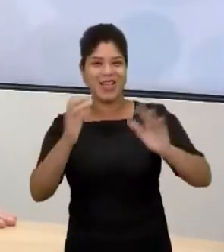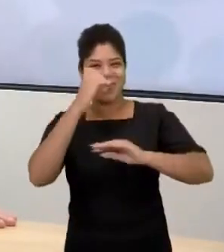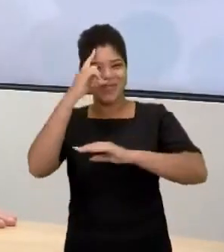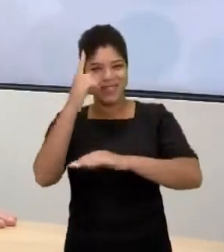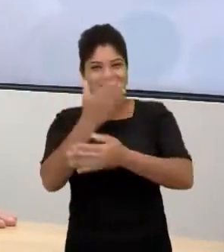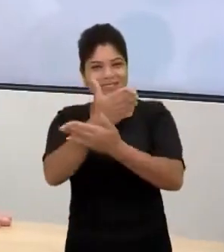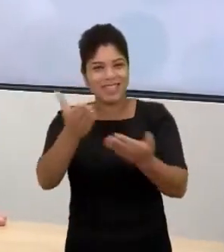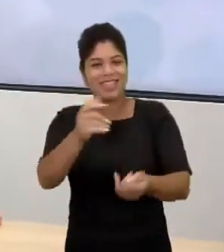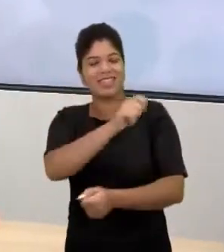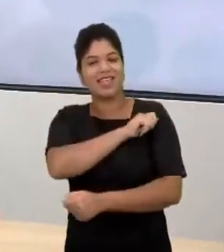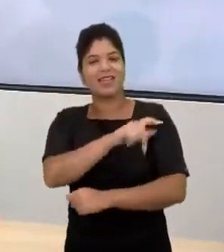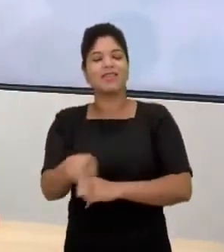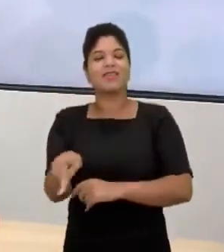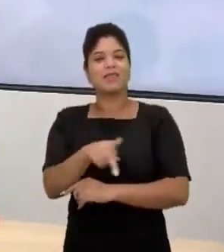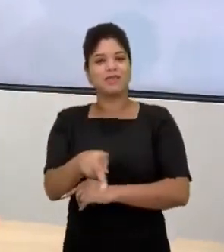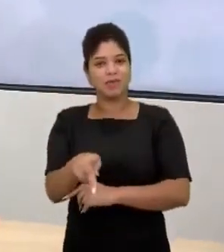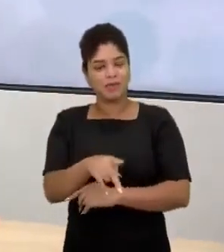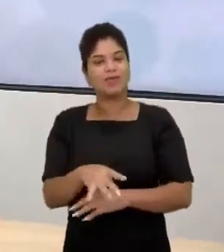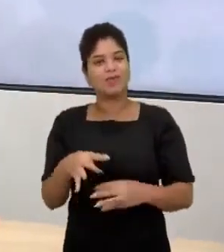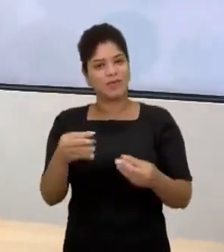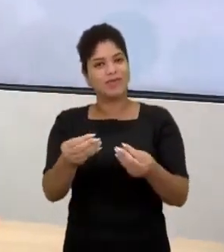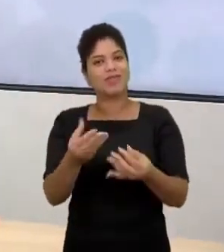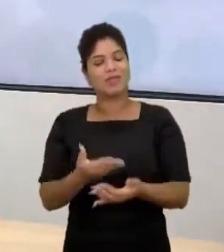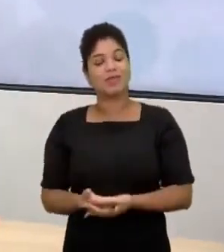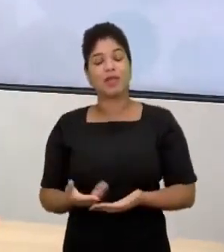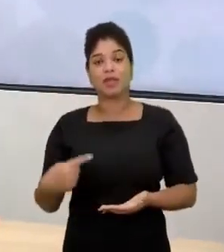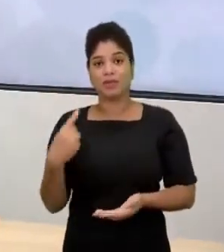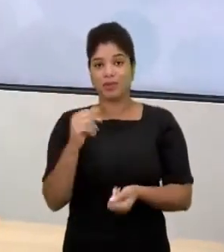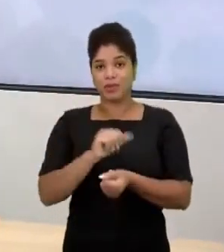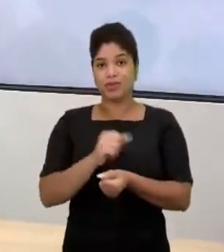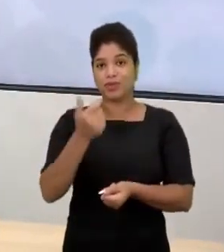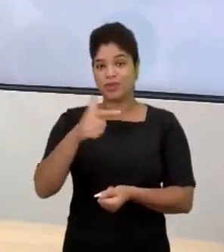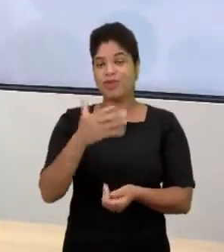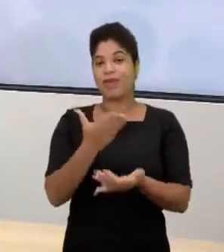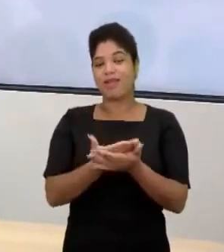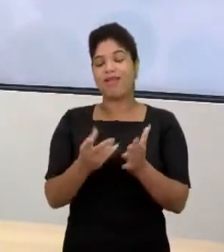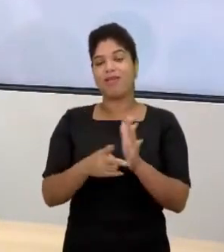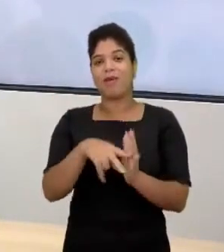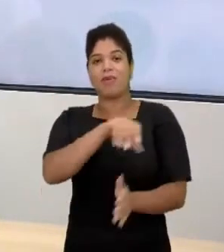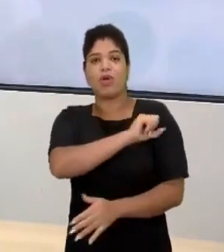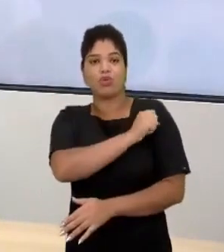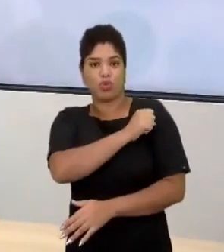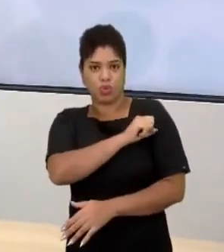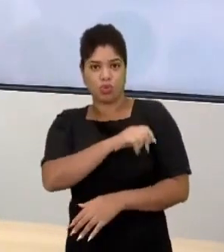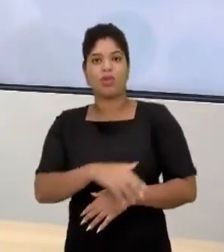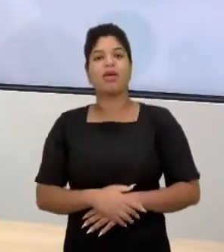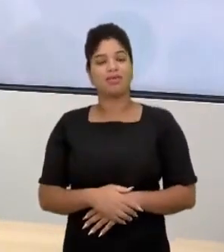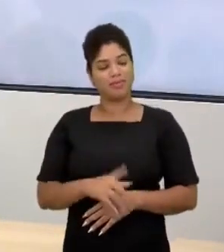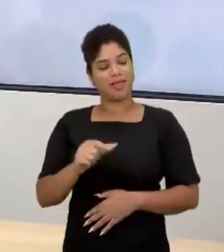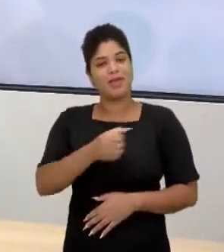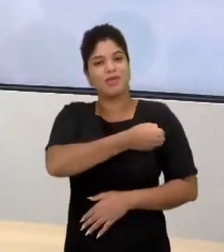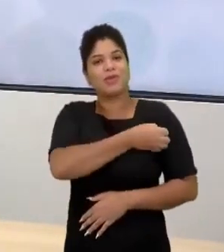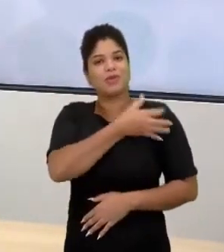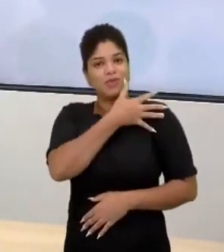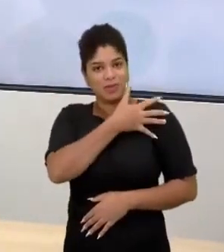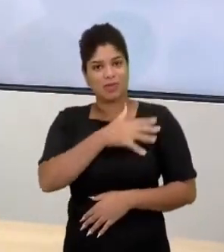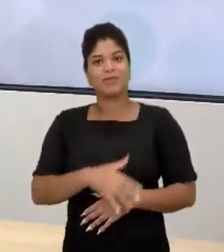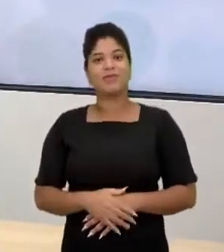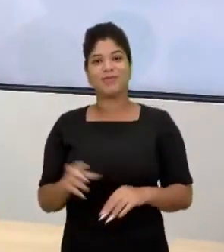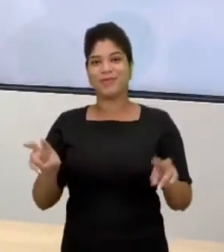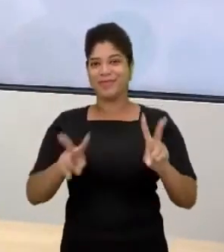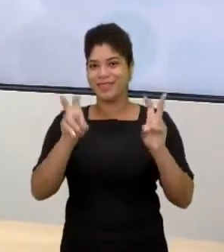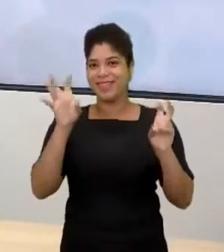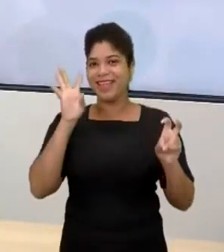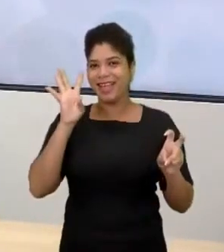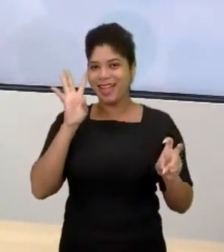aí, alunos, professores. Estamos aqui para mais uma aula do 8º ano, né, do ensino fundamental, né, tendo um tema legal